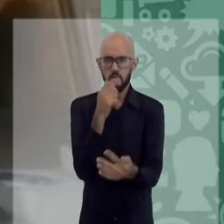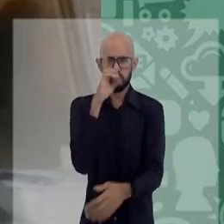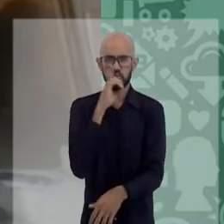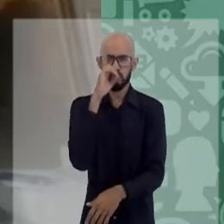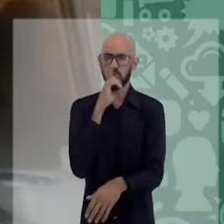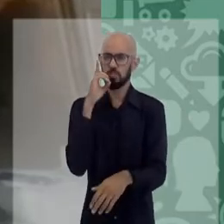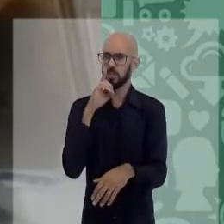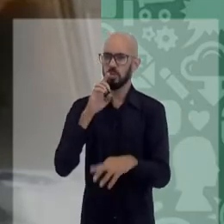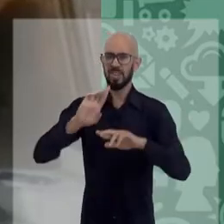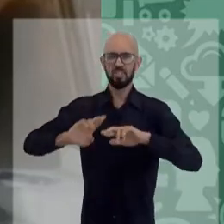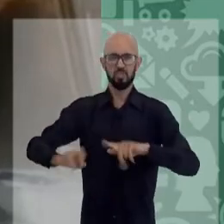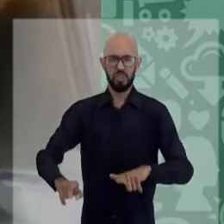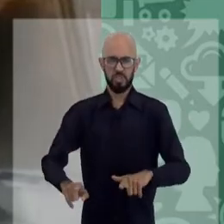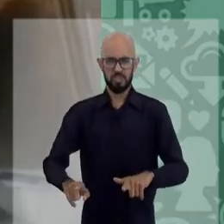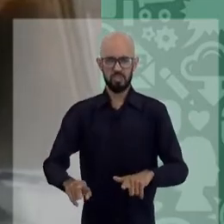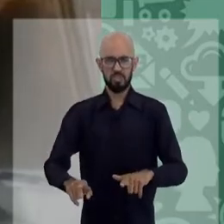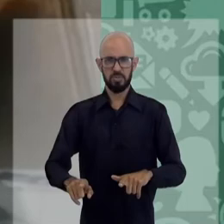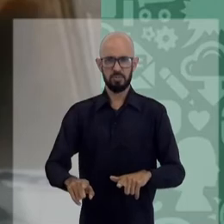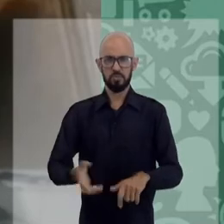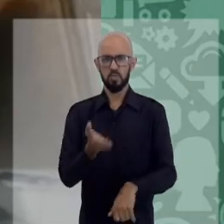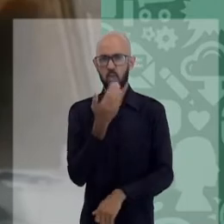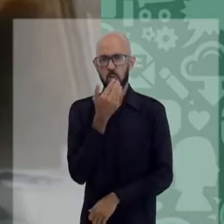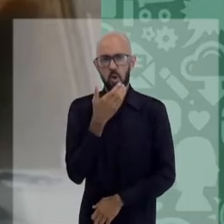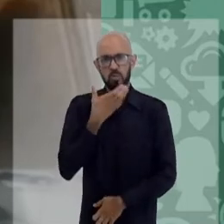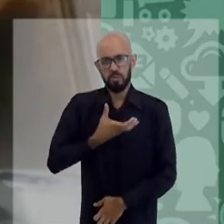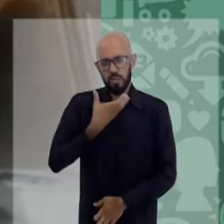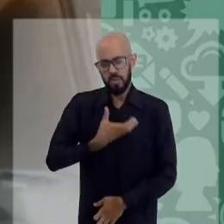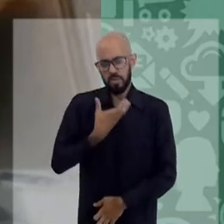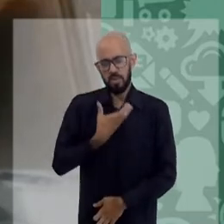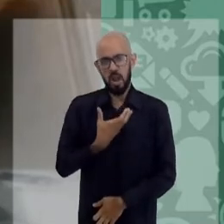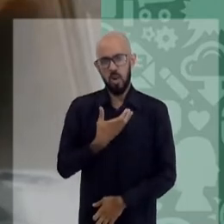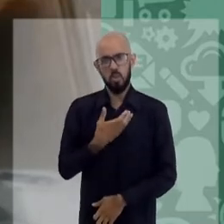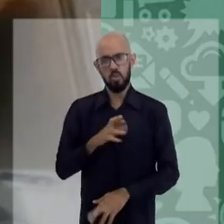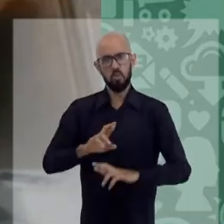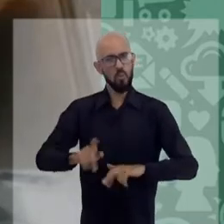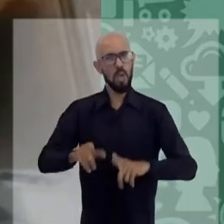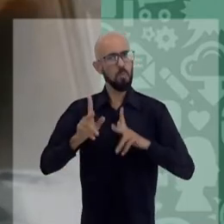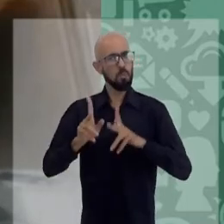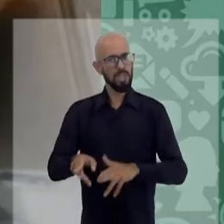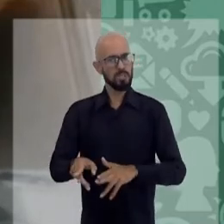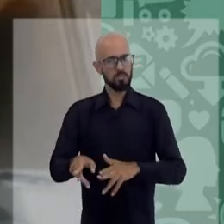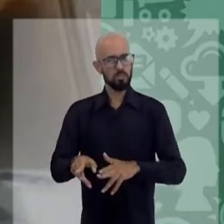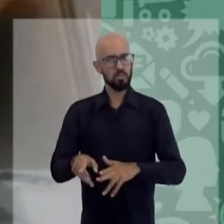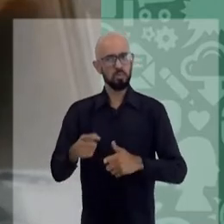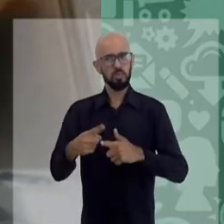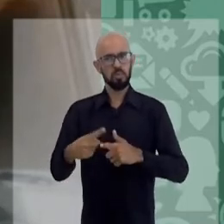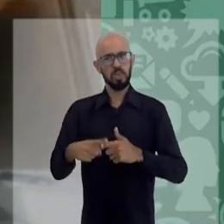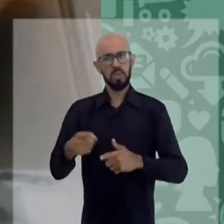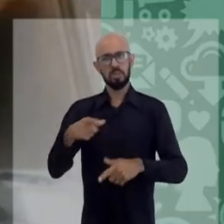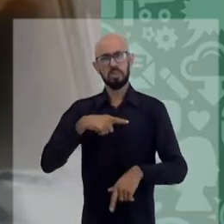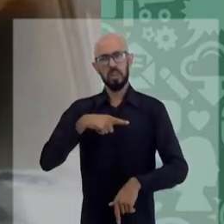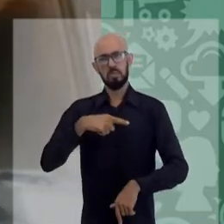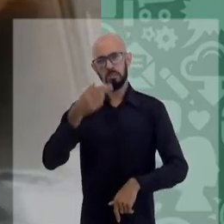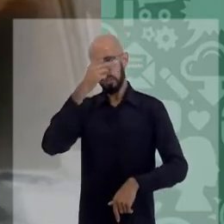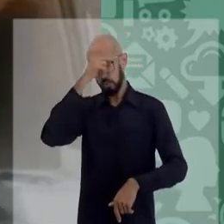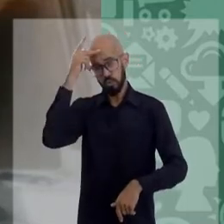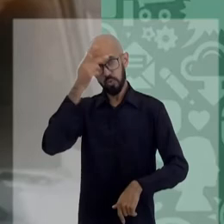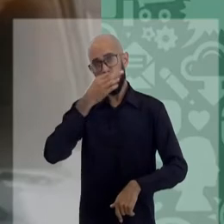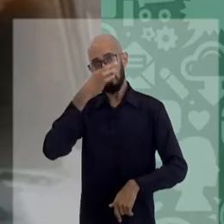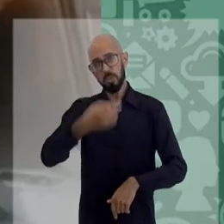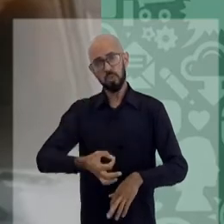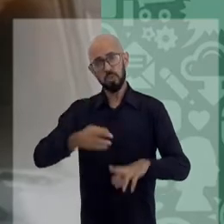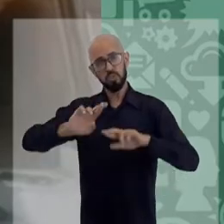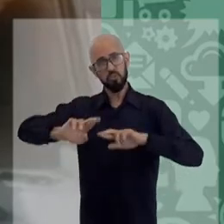foi o mesmo. Né? O almoço de Natal, o jantar de Natal nunca mais foi o mesmo, porque ali tem pessoas com